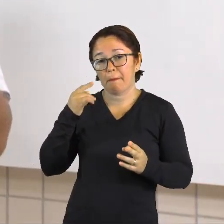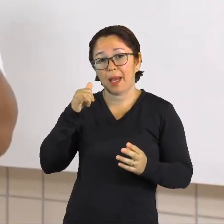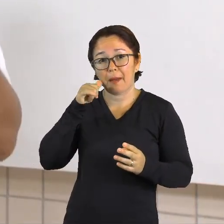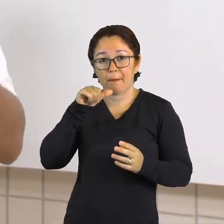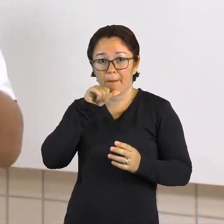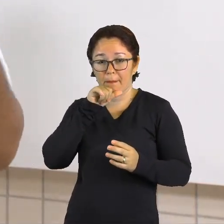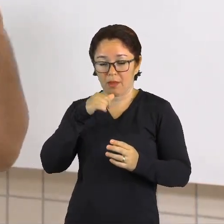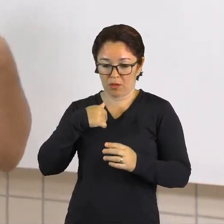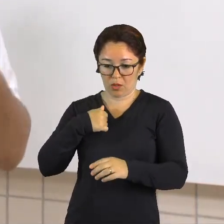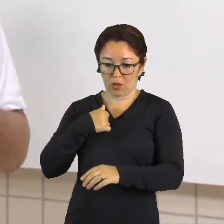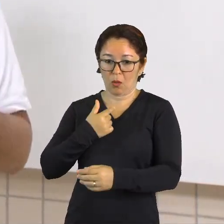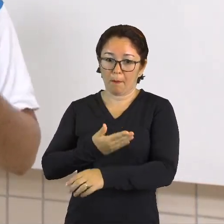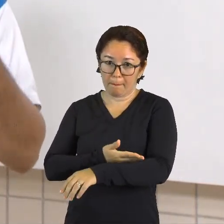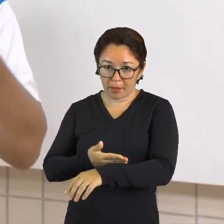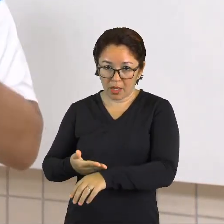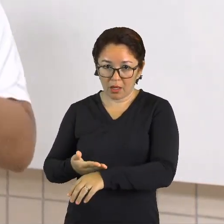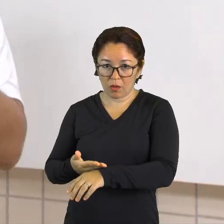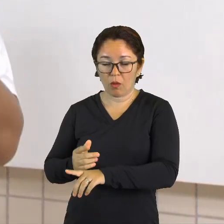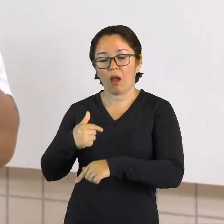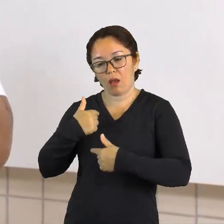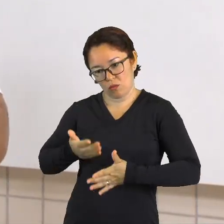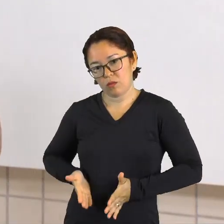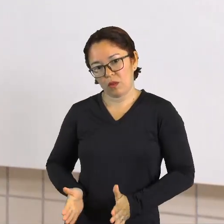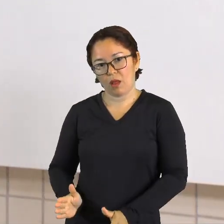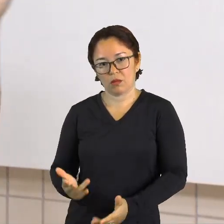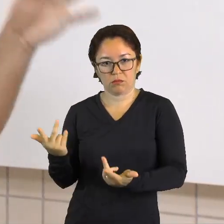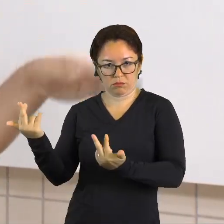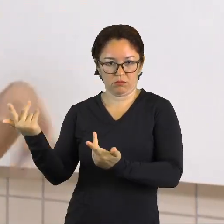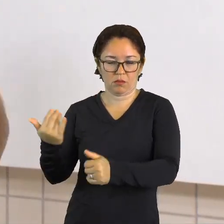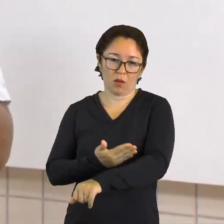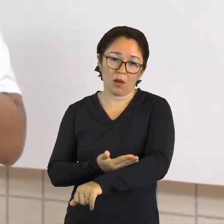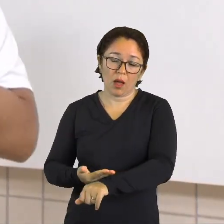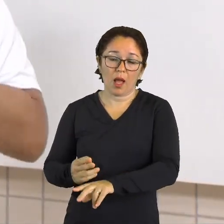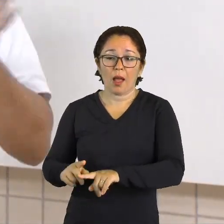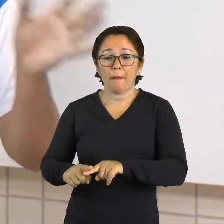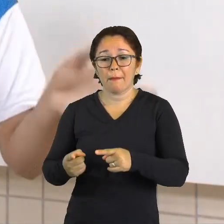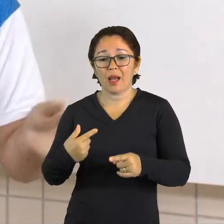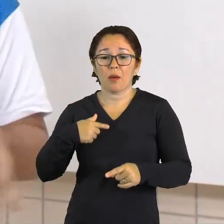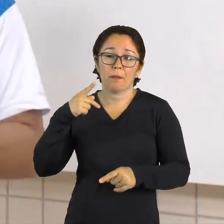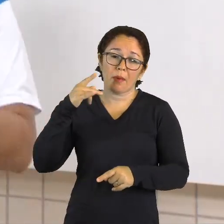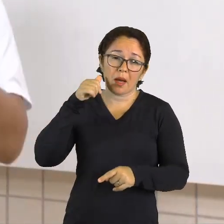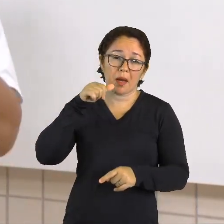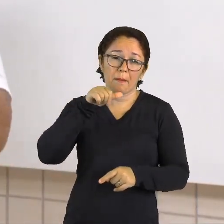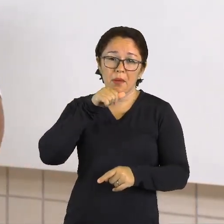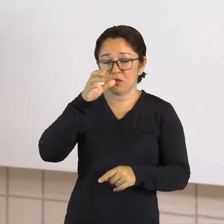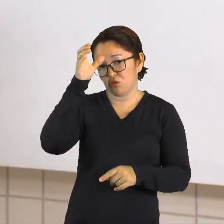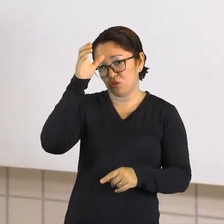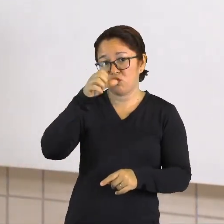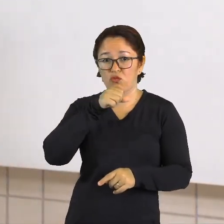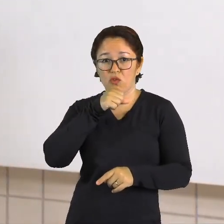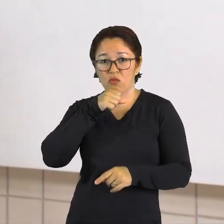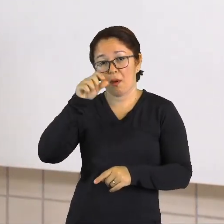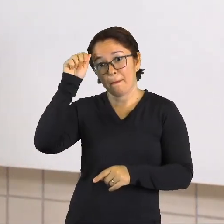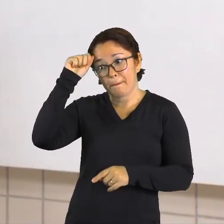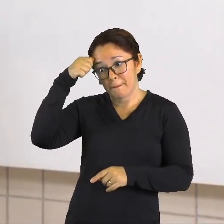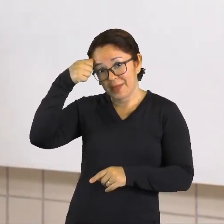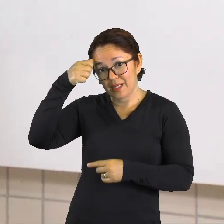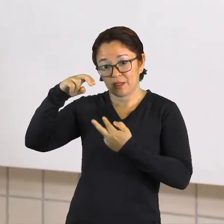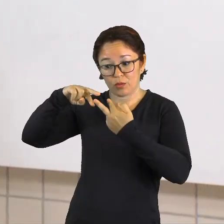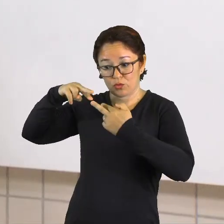brancos, naturalmente eu vou nascer branco. Mas se eu tenho pais ou tios ou avós negros, eu vou nascer da cor